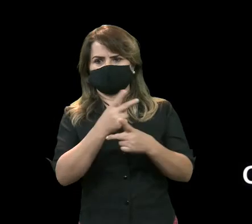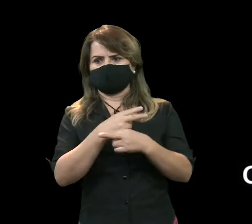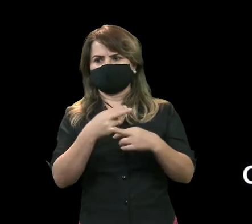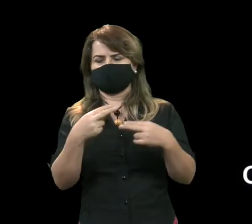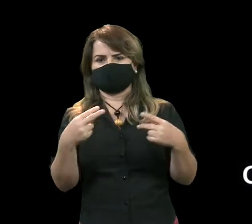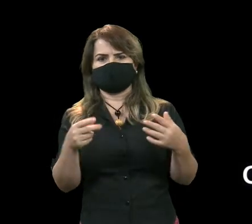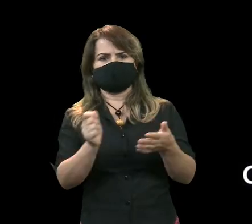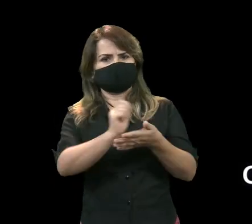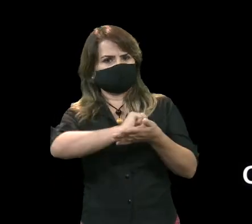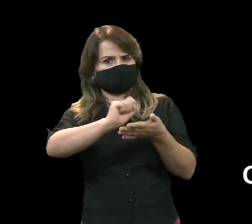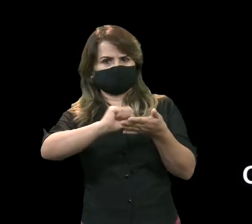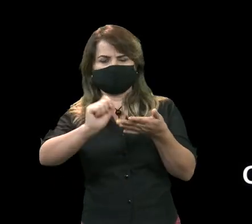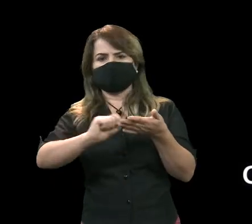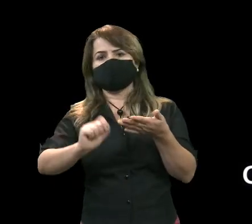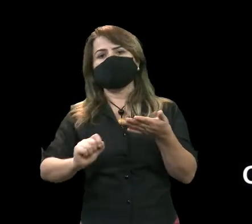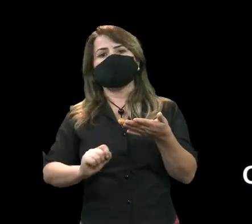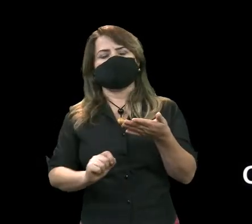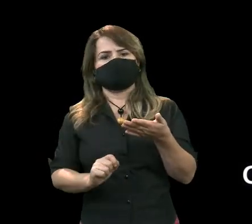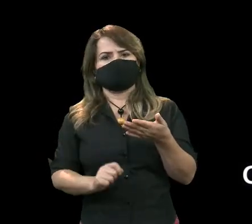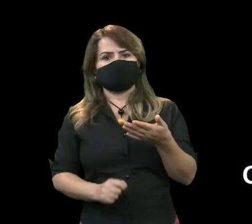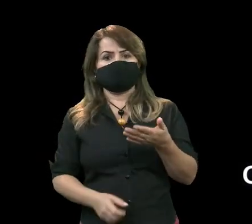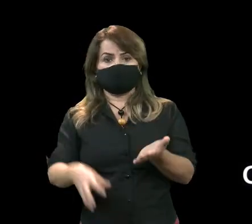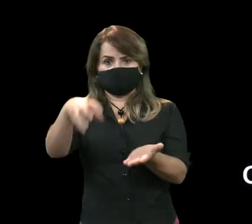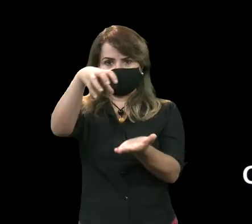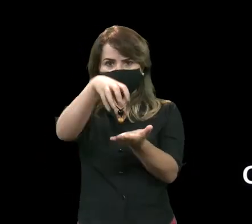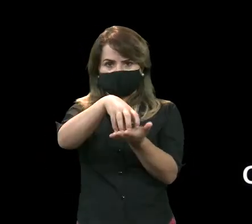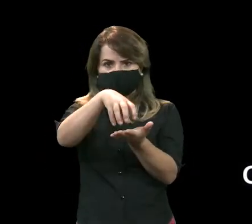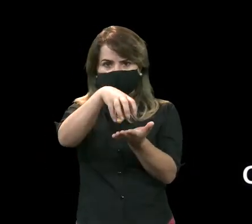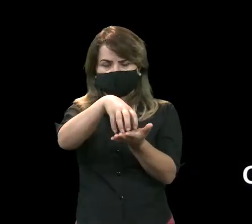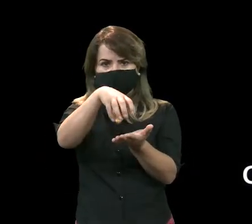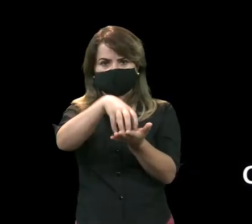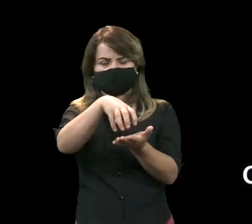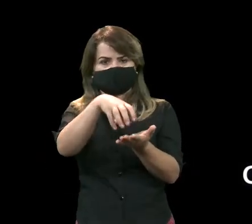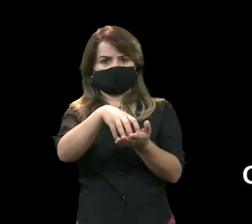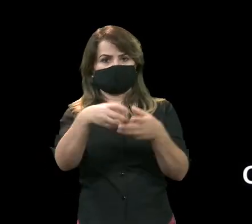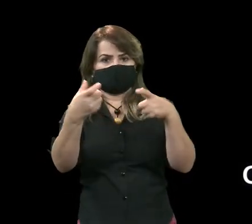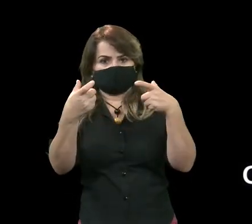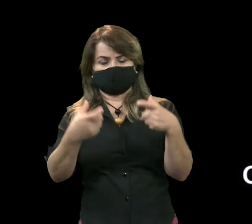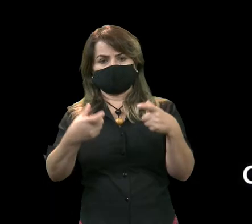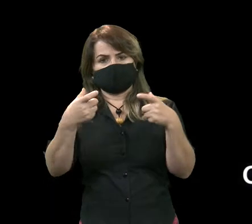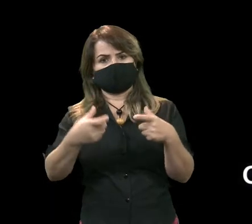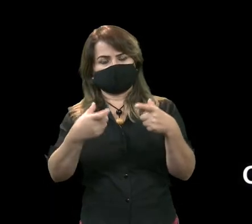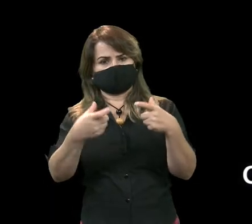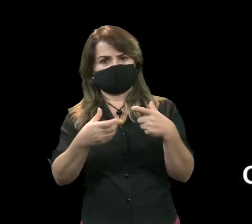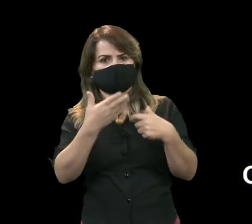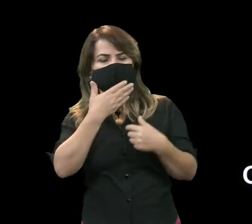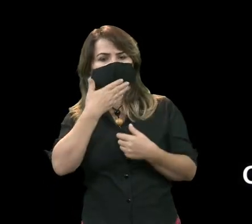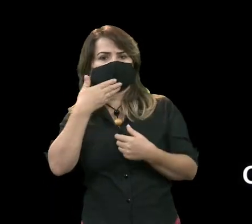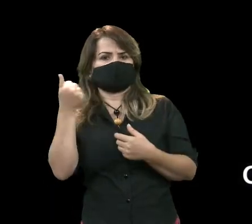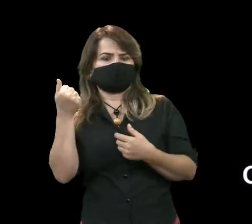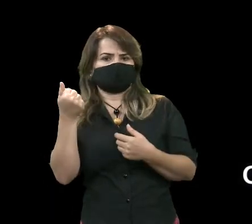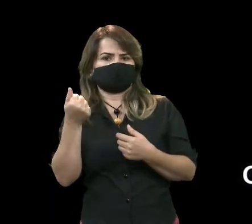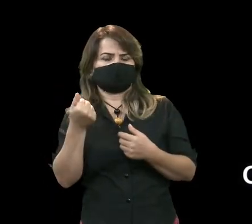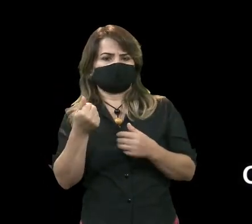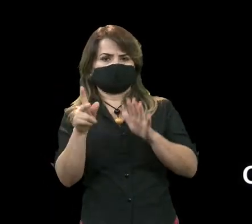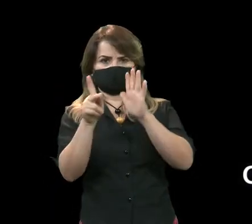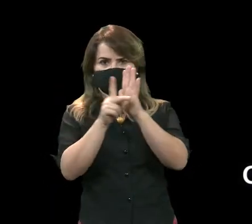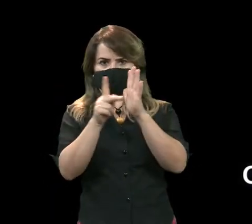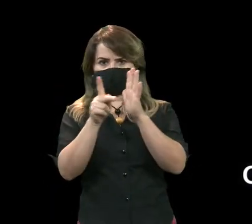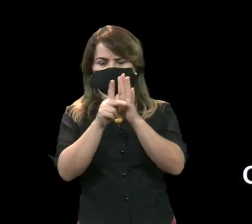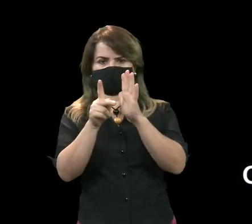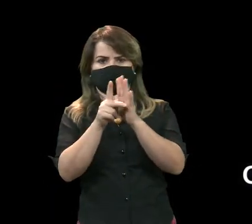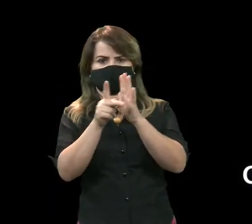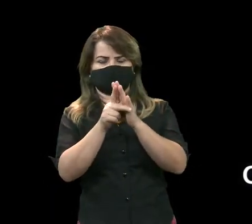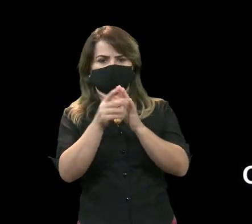num lugar único, numa central, um órgão mais pontual, elaborado especificamente para dar